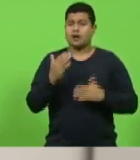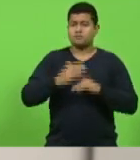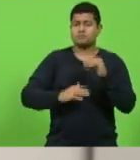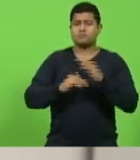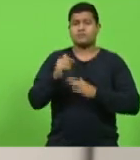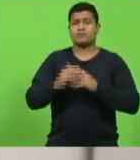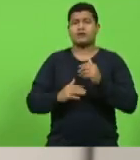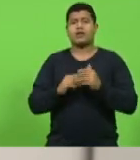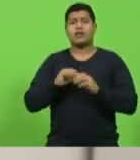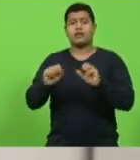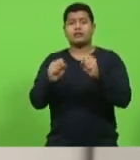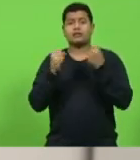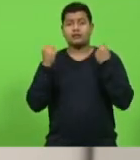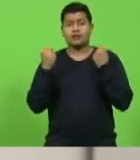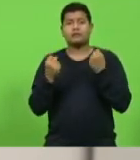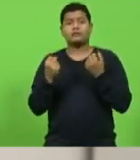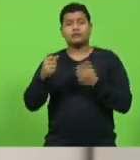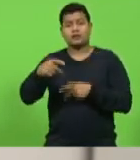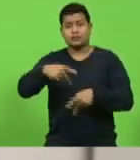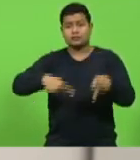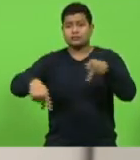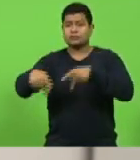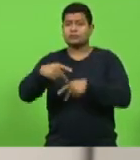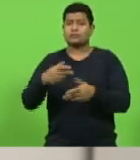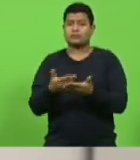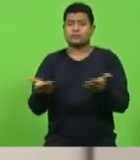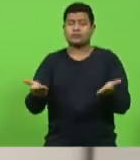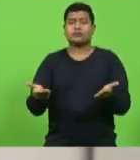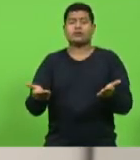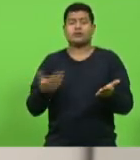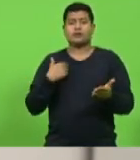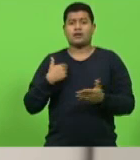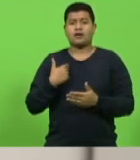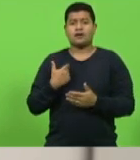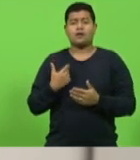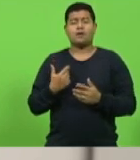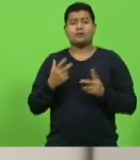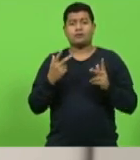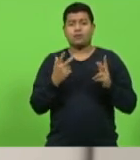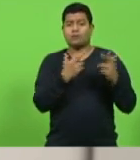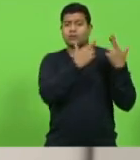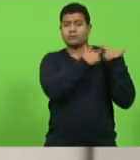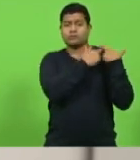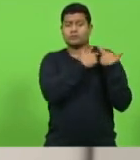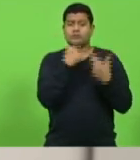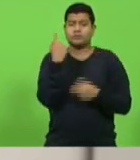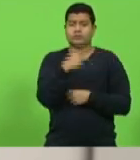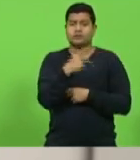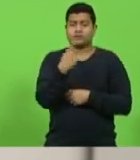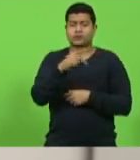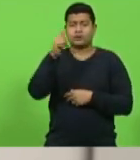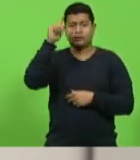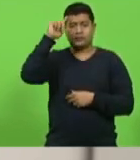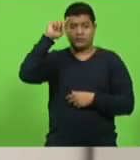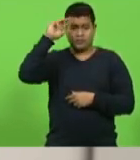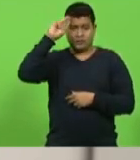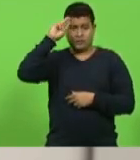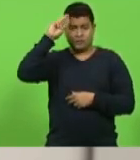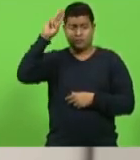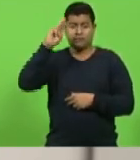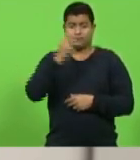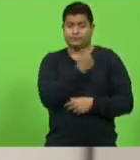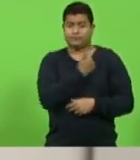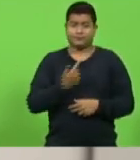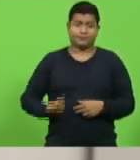em defesa do erário, observando-se o dever de boa administração do patrimônio público, quais sejam o dever de